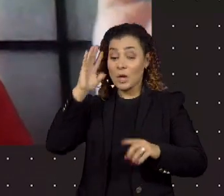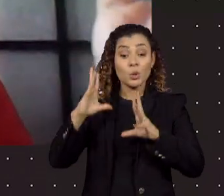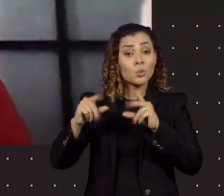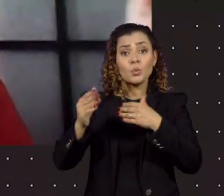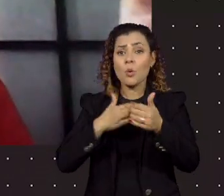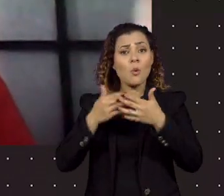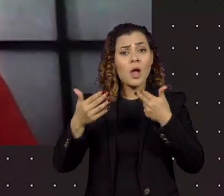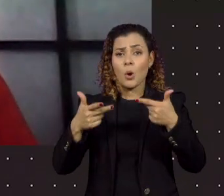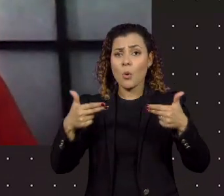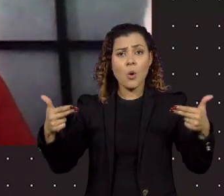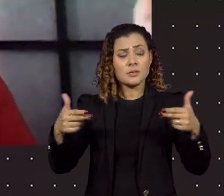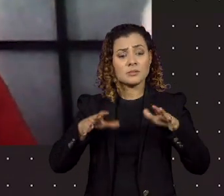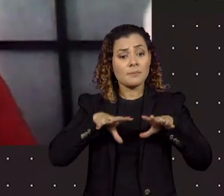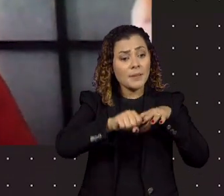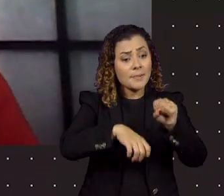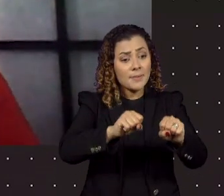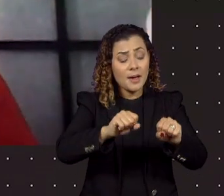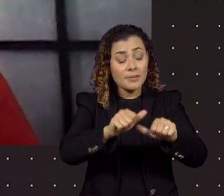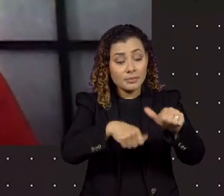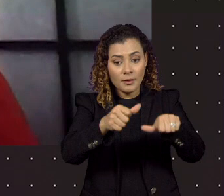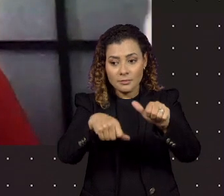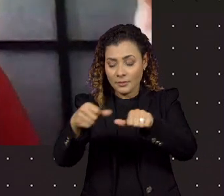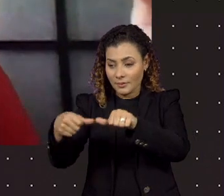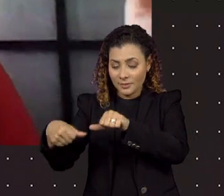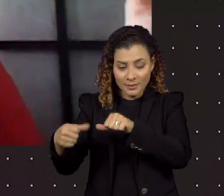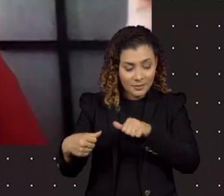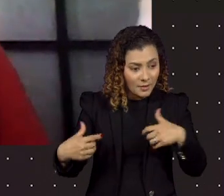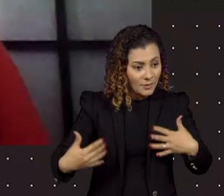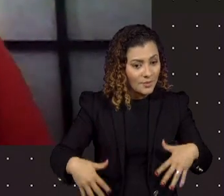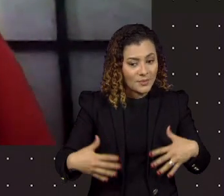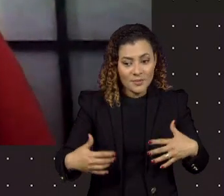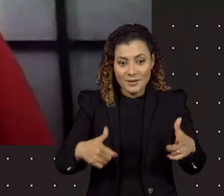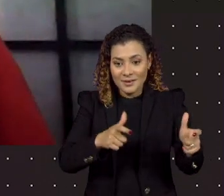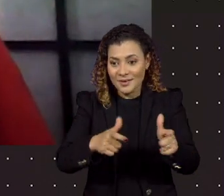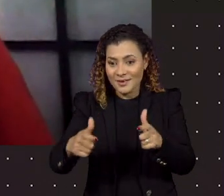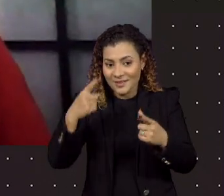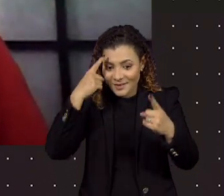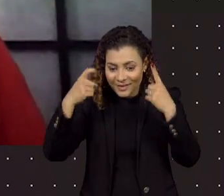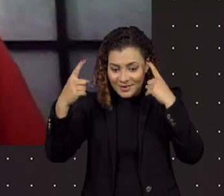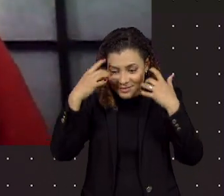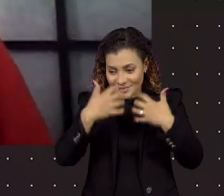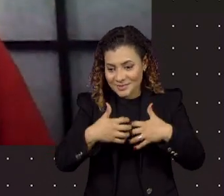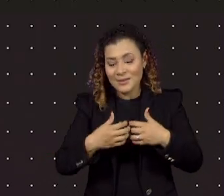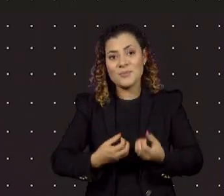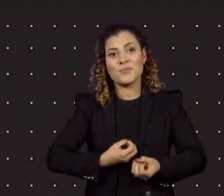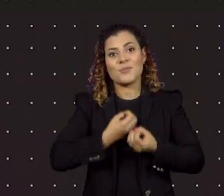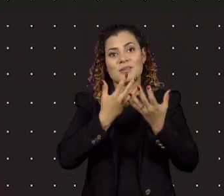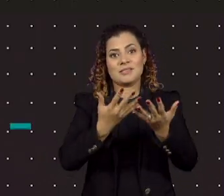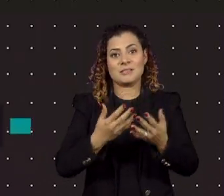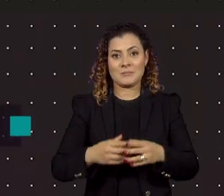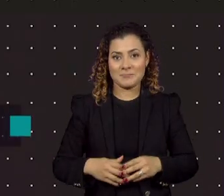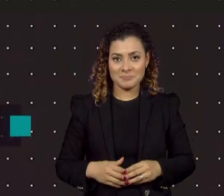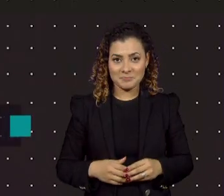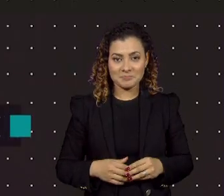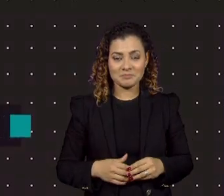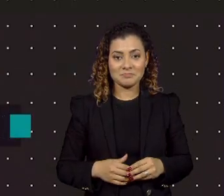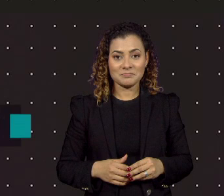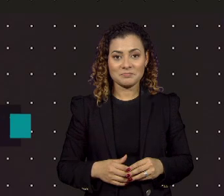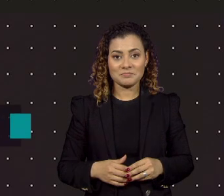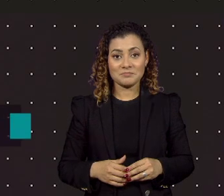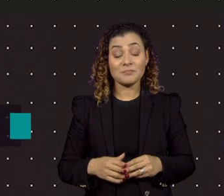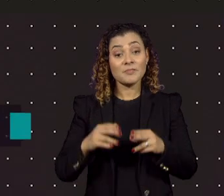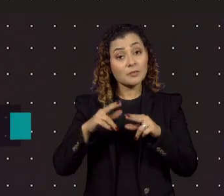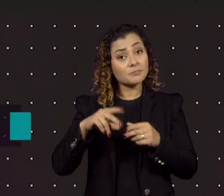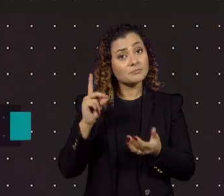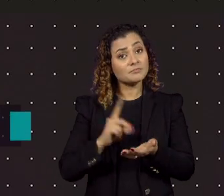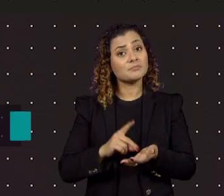ou aonde ele ia se transformar em espaço de criação e poesia. E aquele